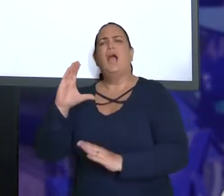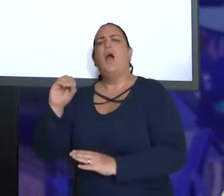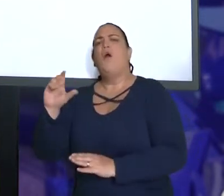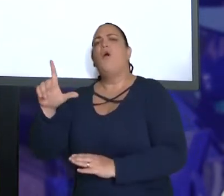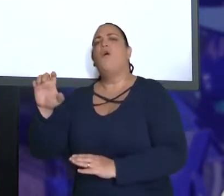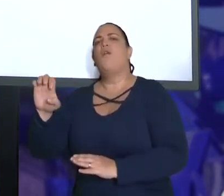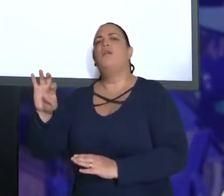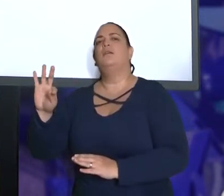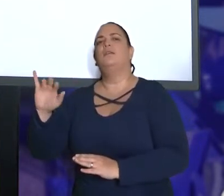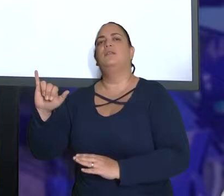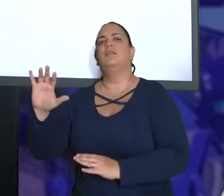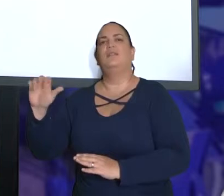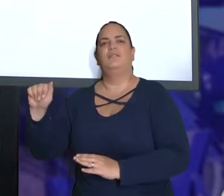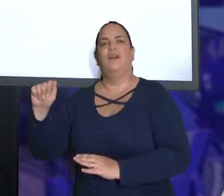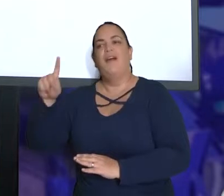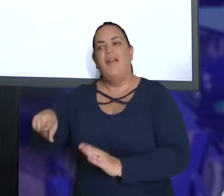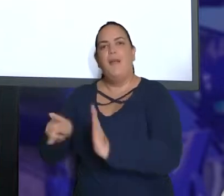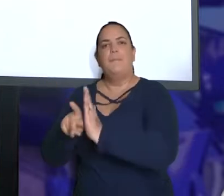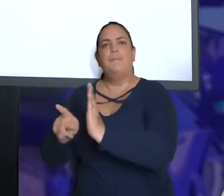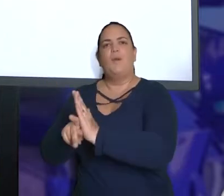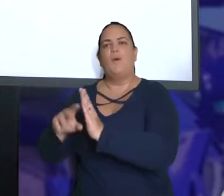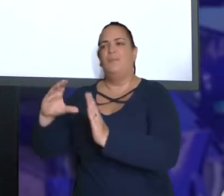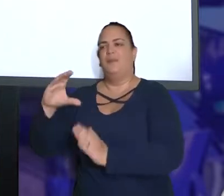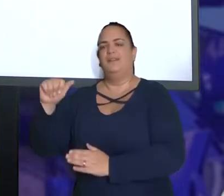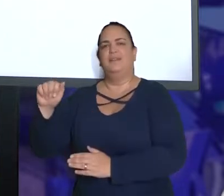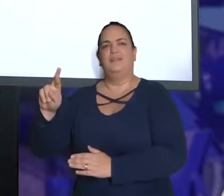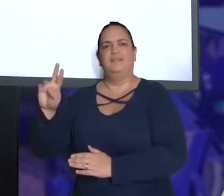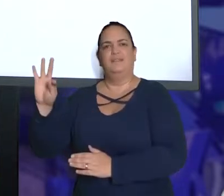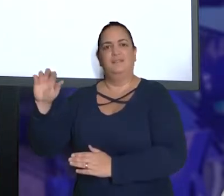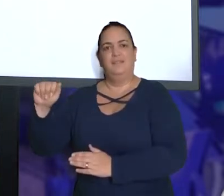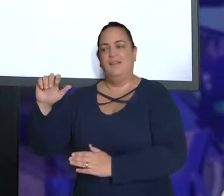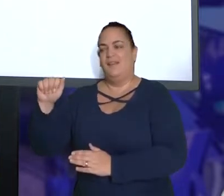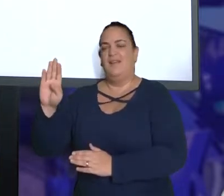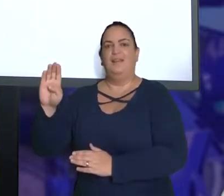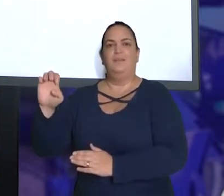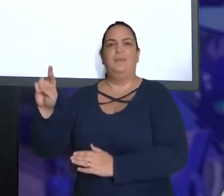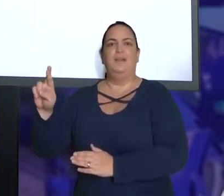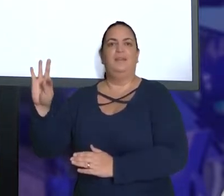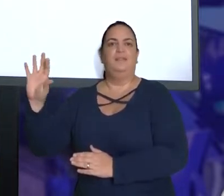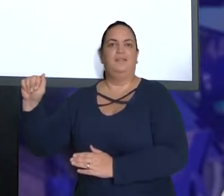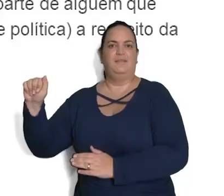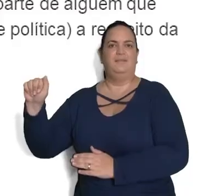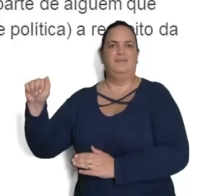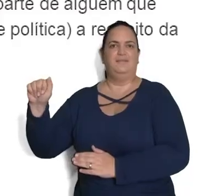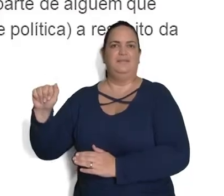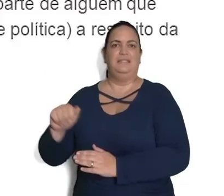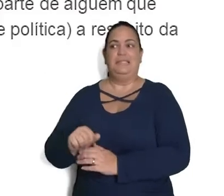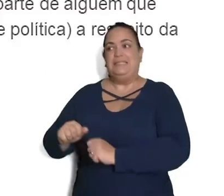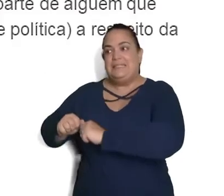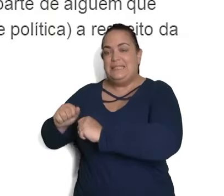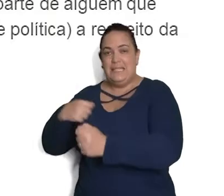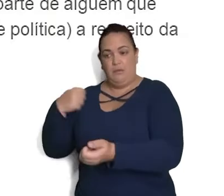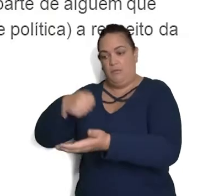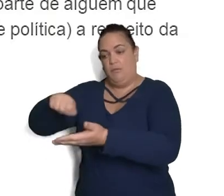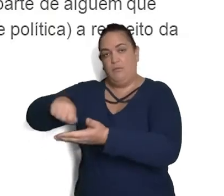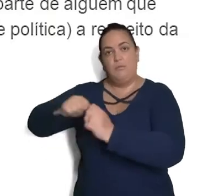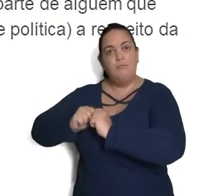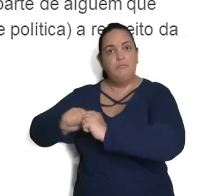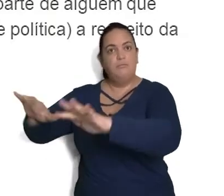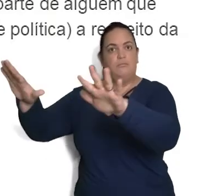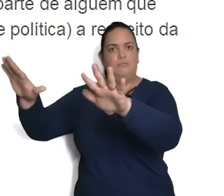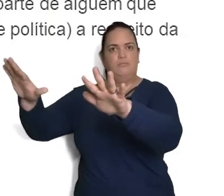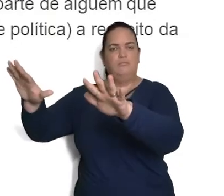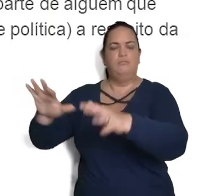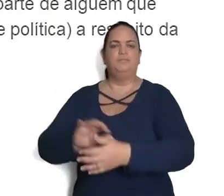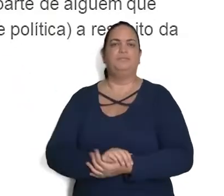pessoa pode até escrever, mas ela representa um grande grupo de outros seres humanos, de outras empresas. Uma vez